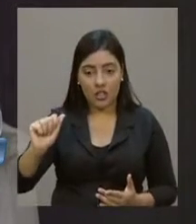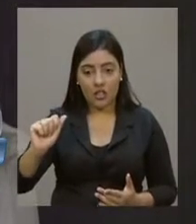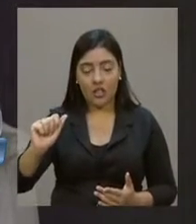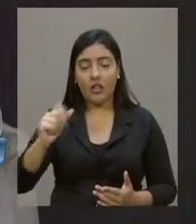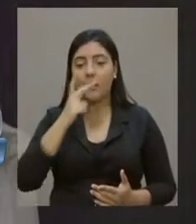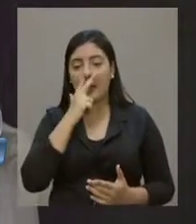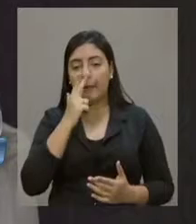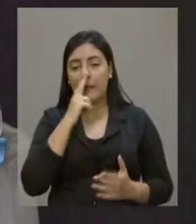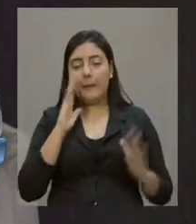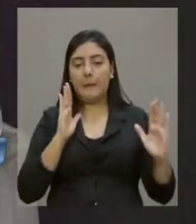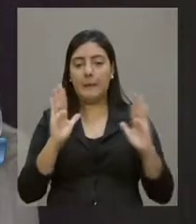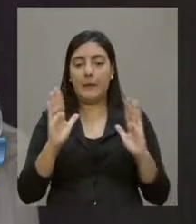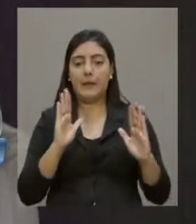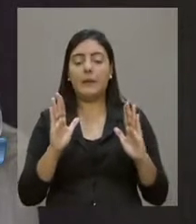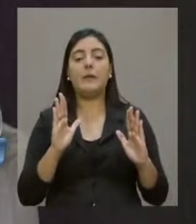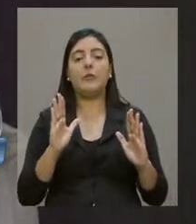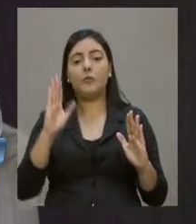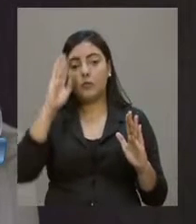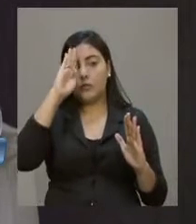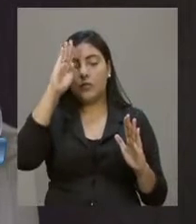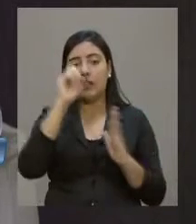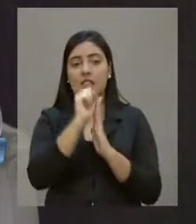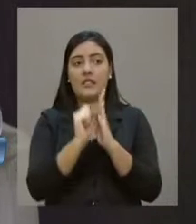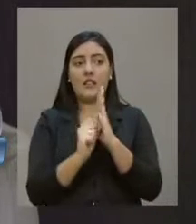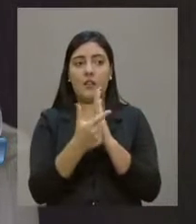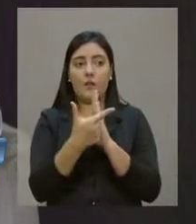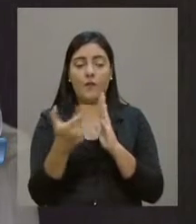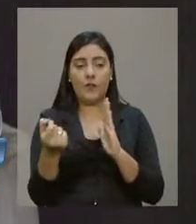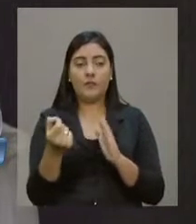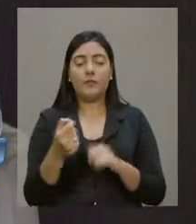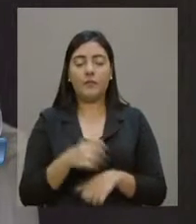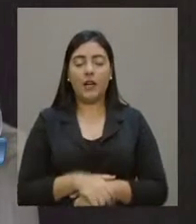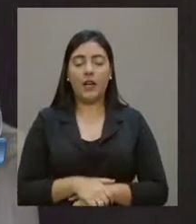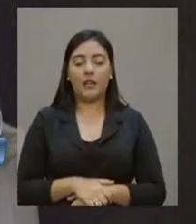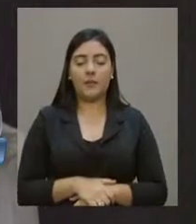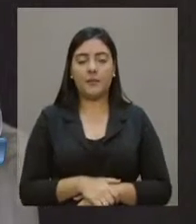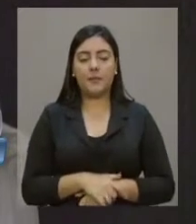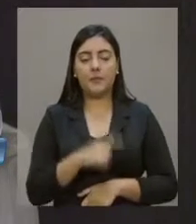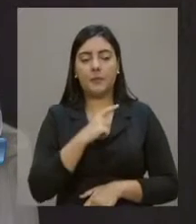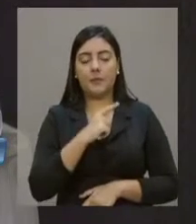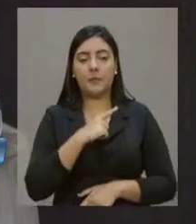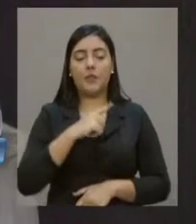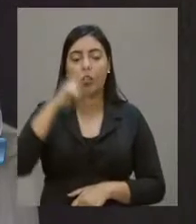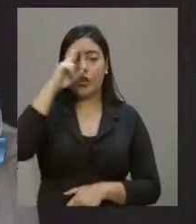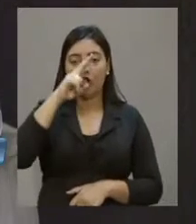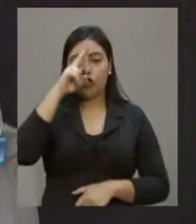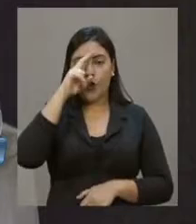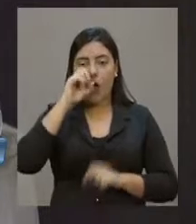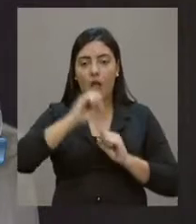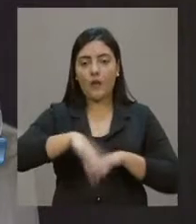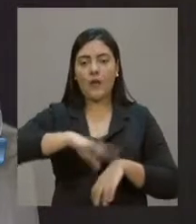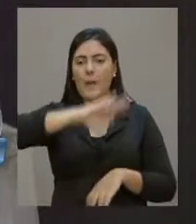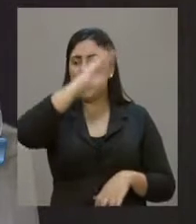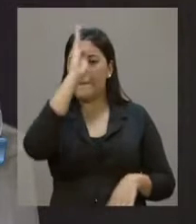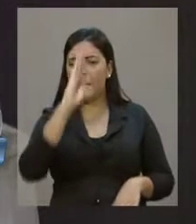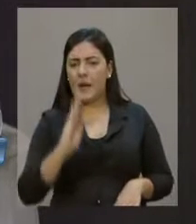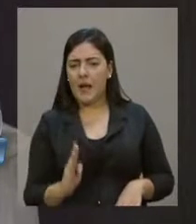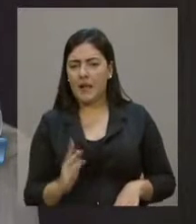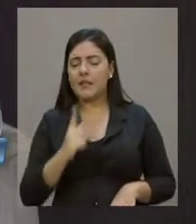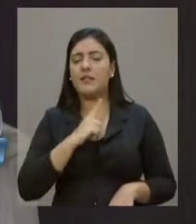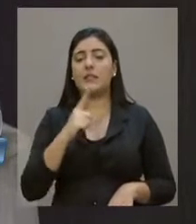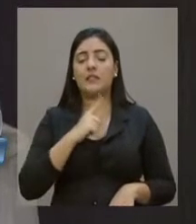parte do princípio do século XX. A história da educação brasileira foi uma história